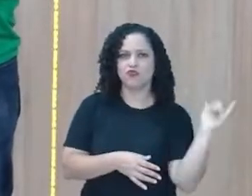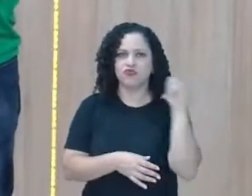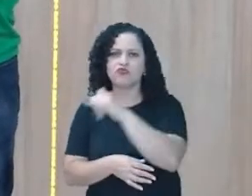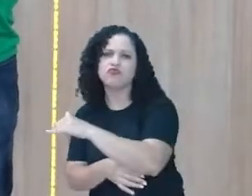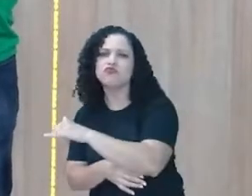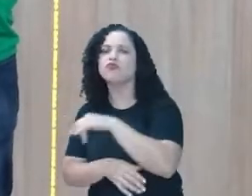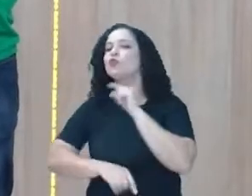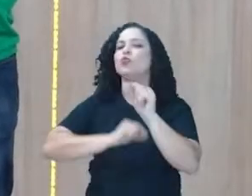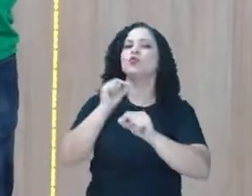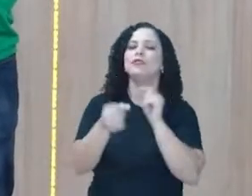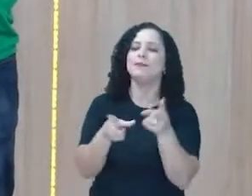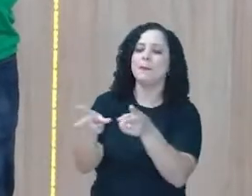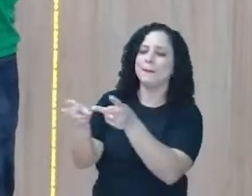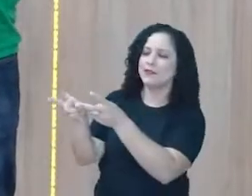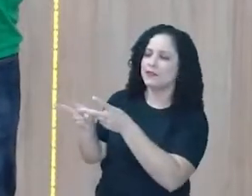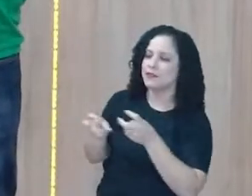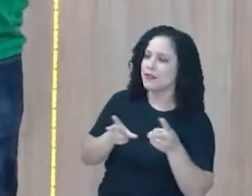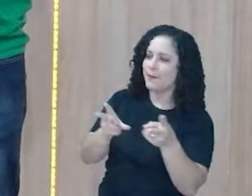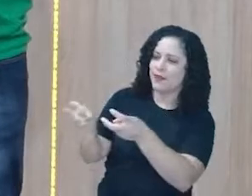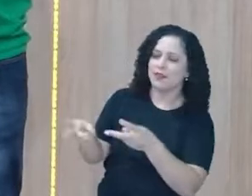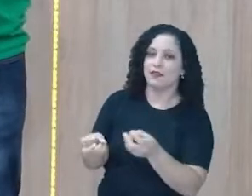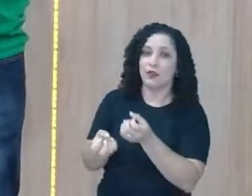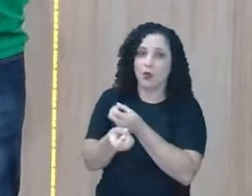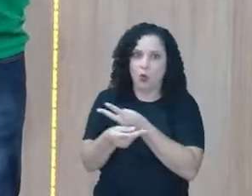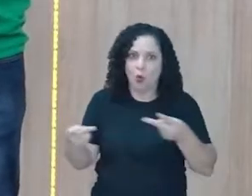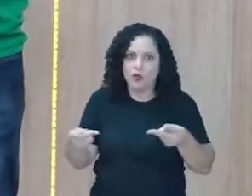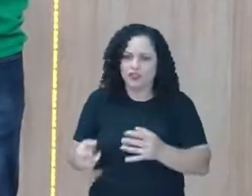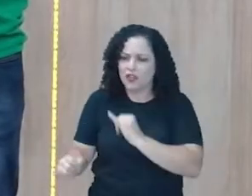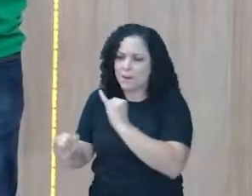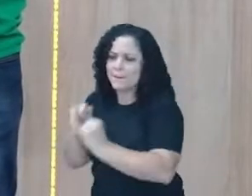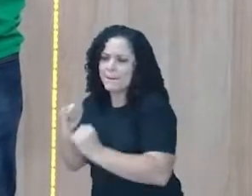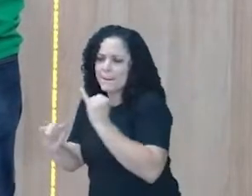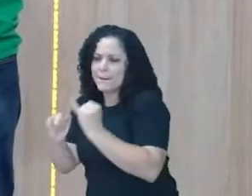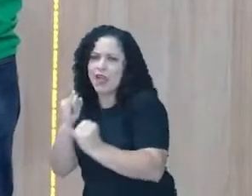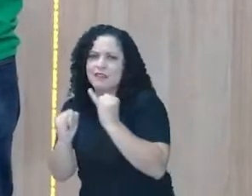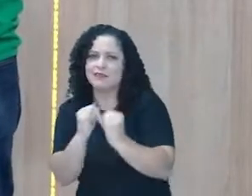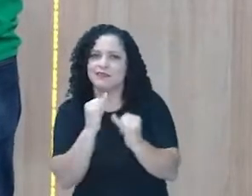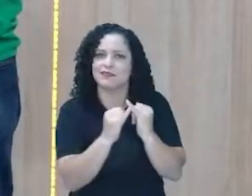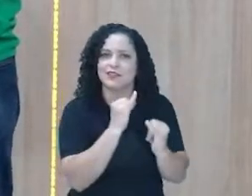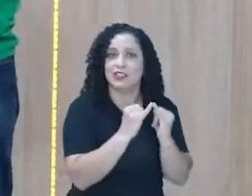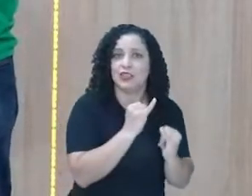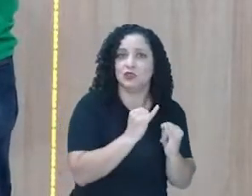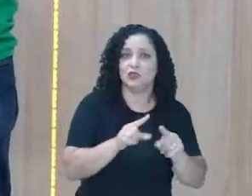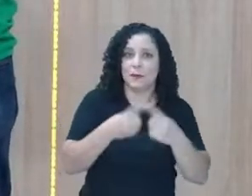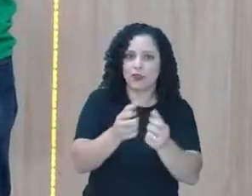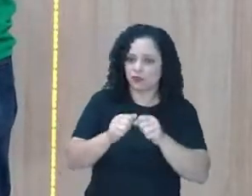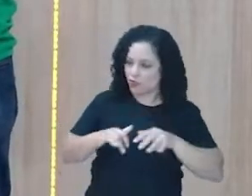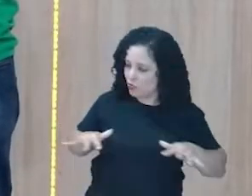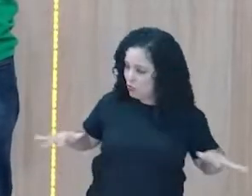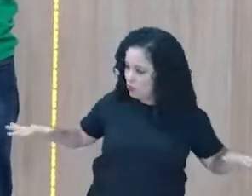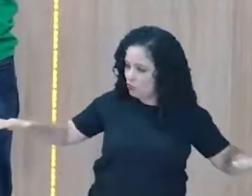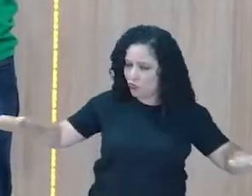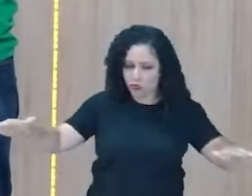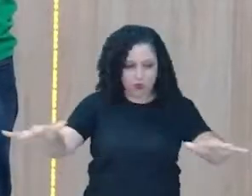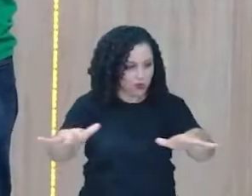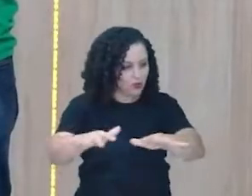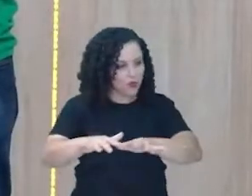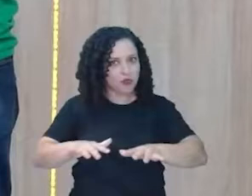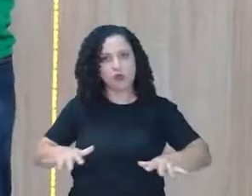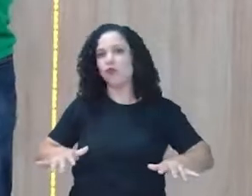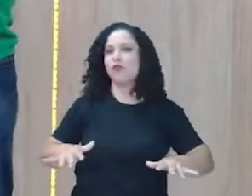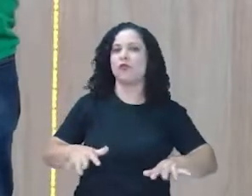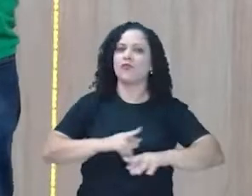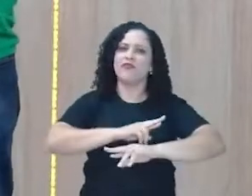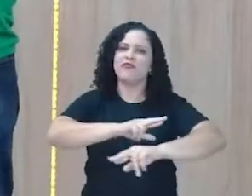gente vê? A gente nota elementos semelhantes, mas dispostos no espaço em outra